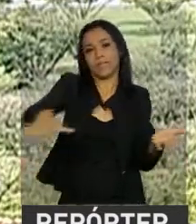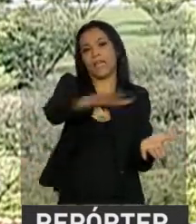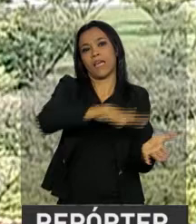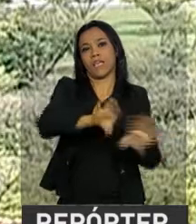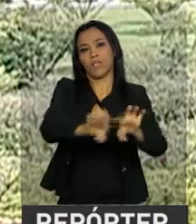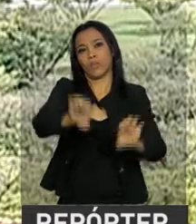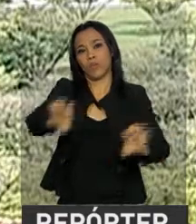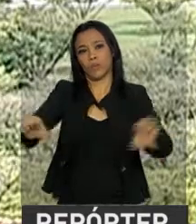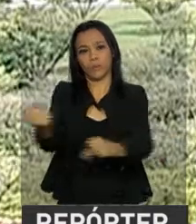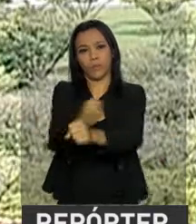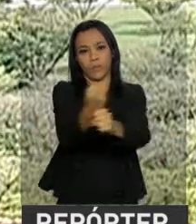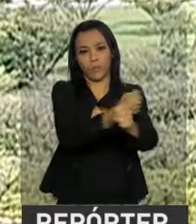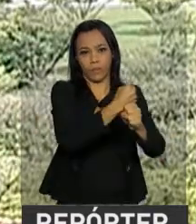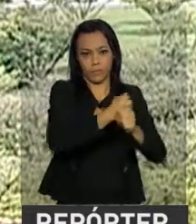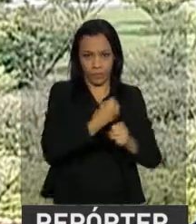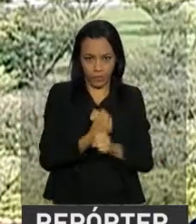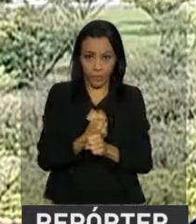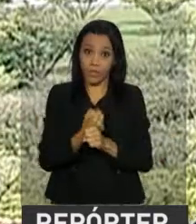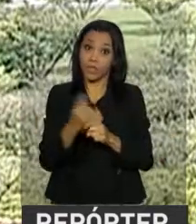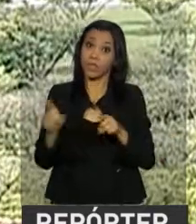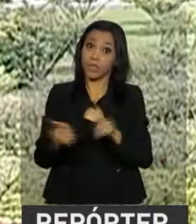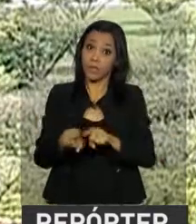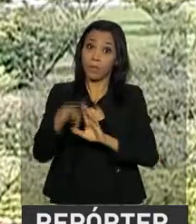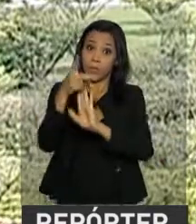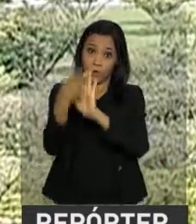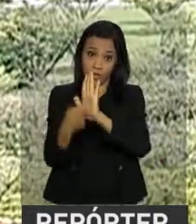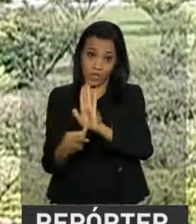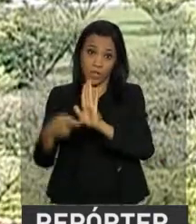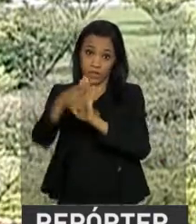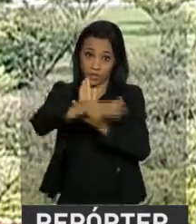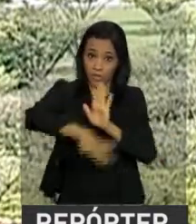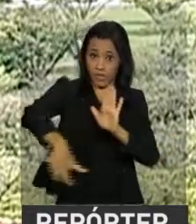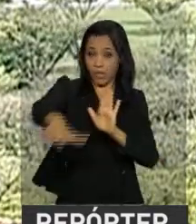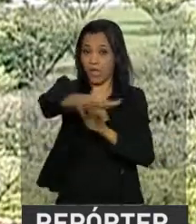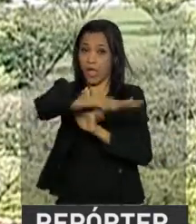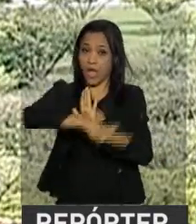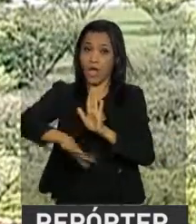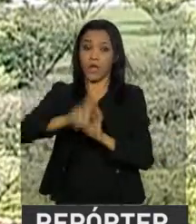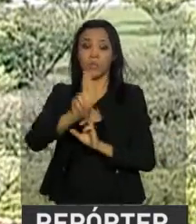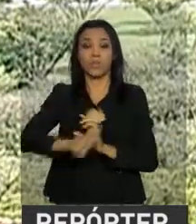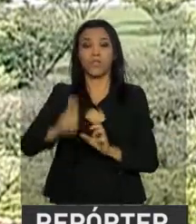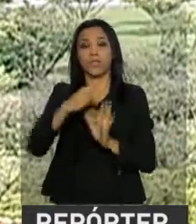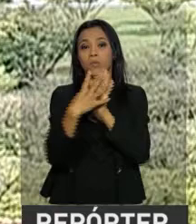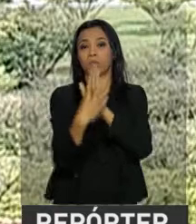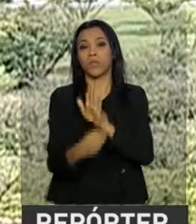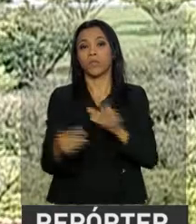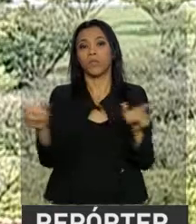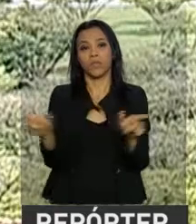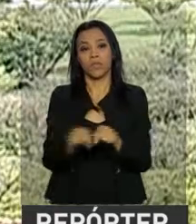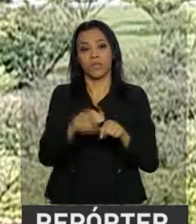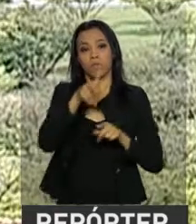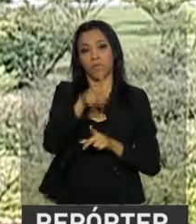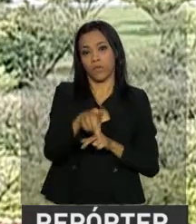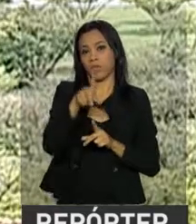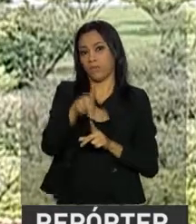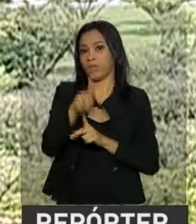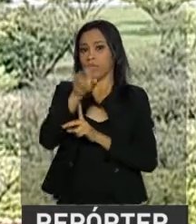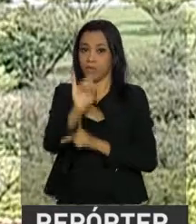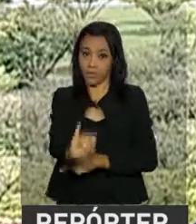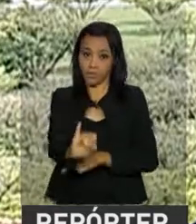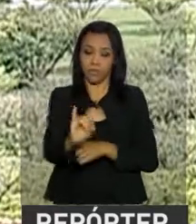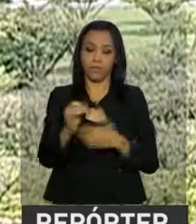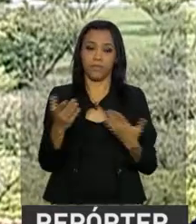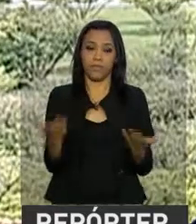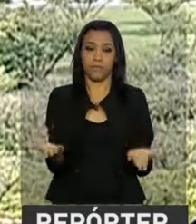infraestrutura. Infraestrutura e projetos de infraestrutura por meio do PPI, o Programa de Parceria e